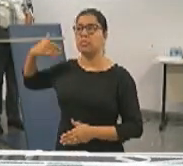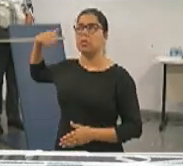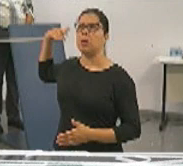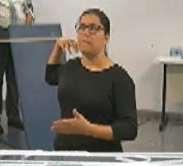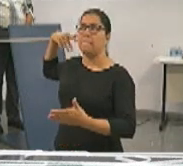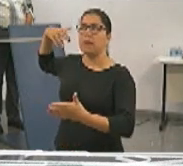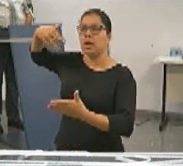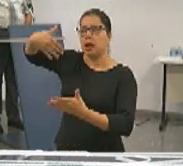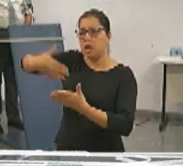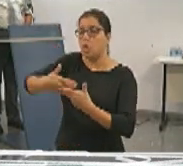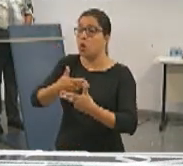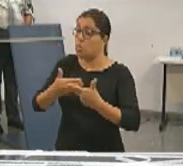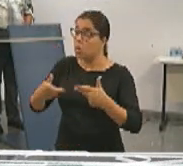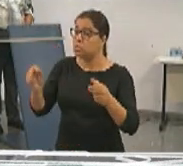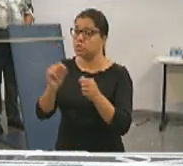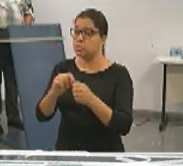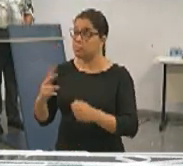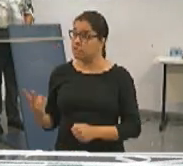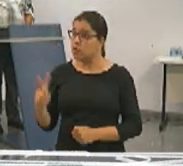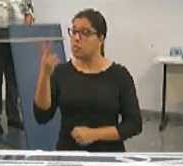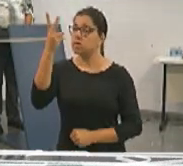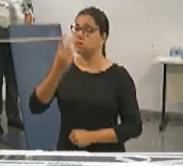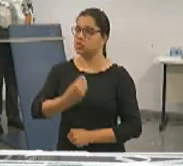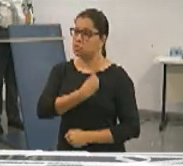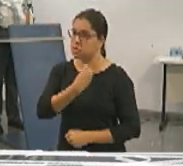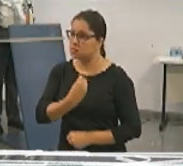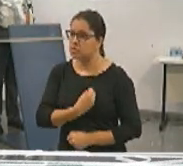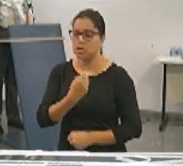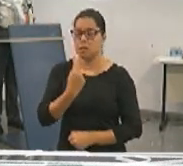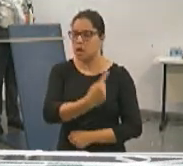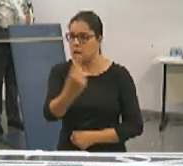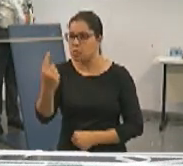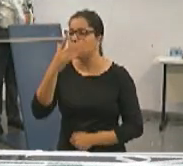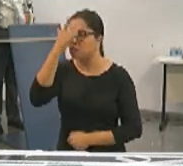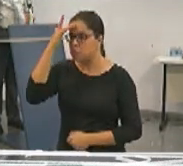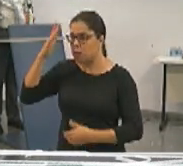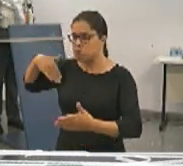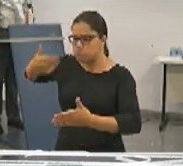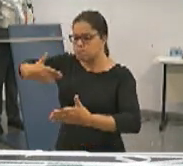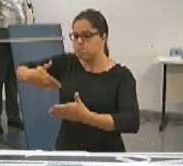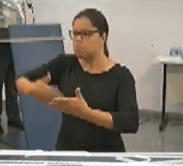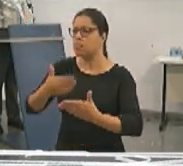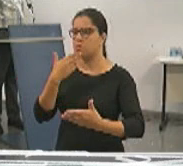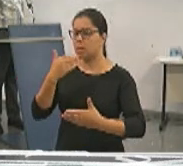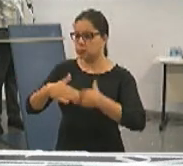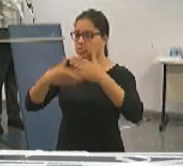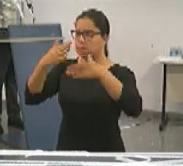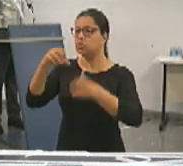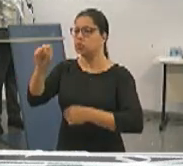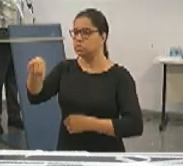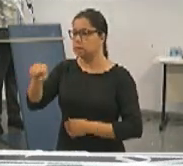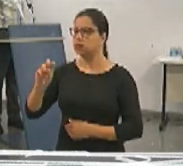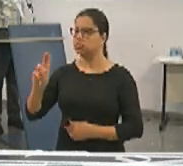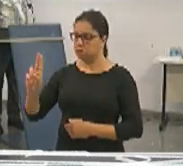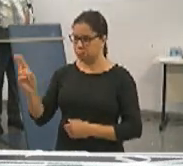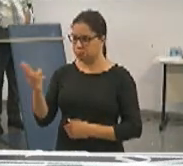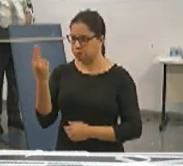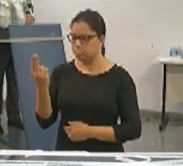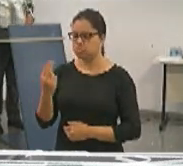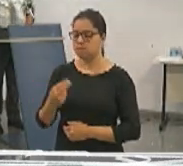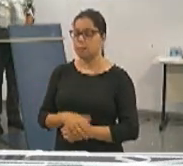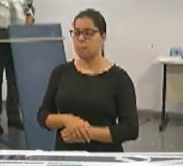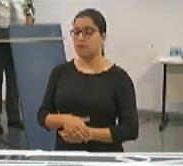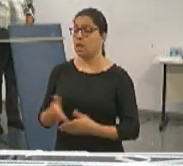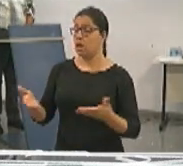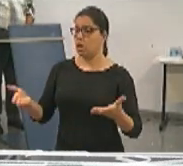que valorizou a participação das pessoas, valorizou cada servidor que aqui está. E já foi colocado pelo Alexandre e por vários outros aqui que os